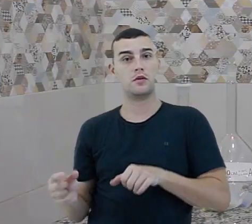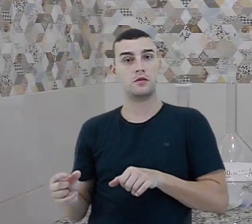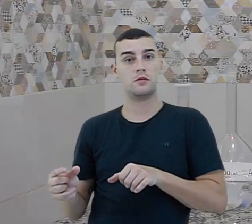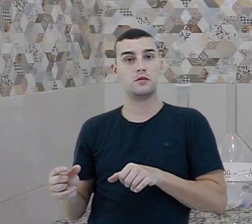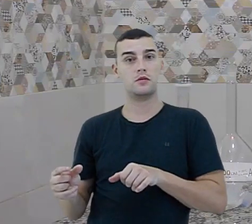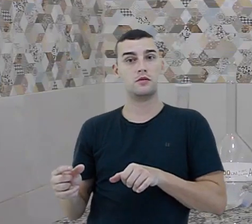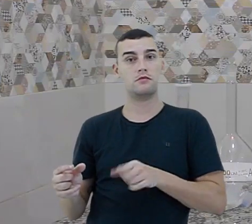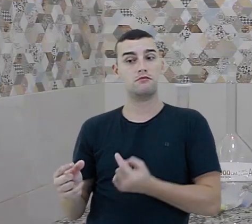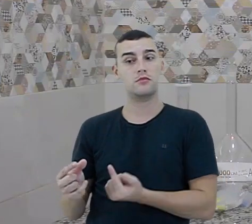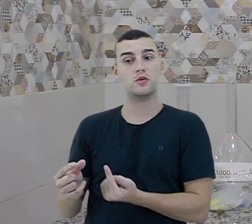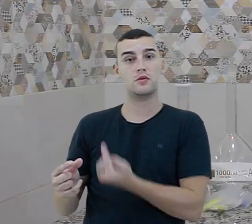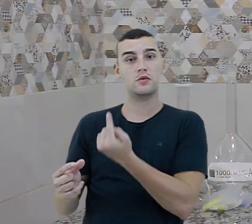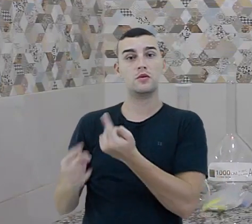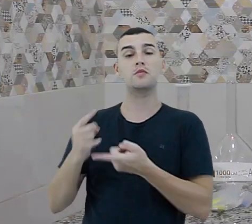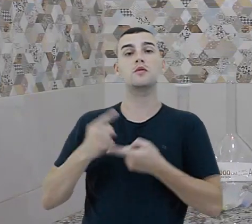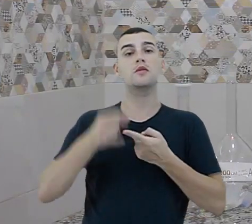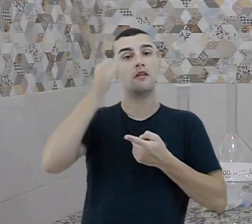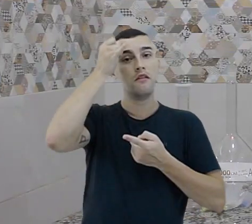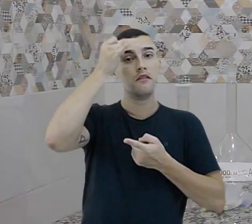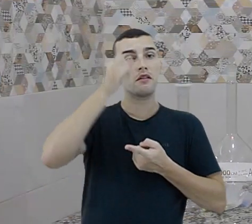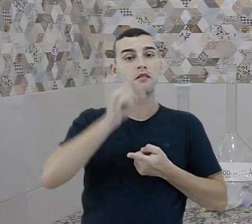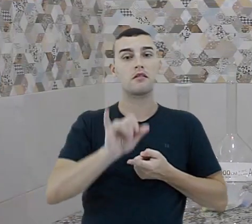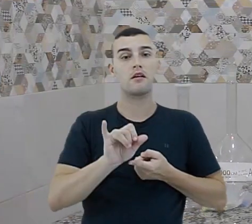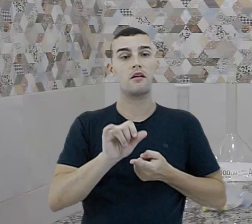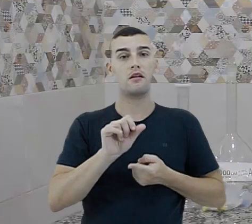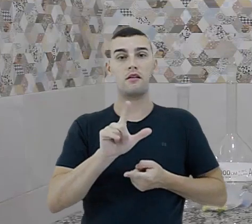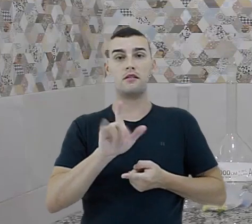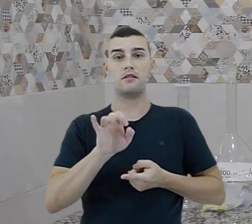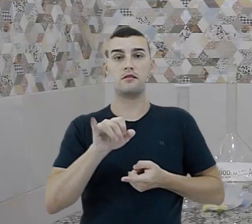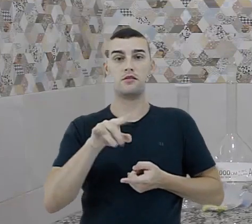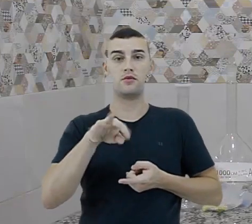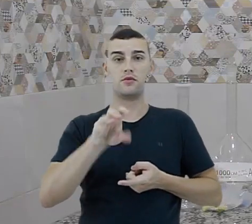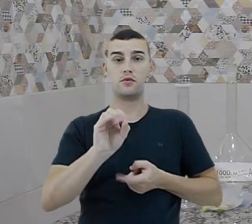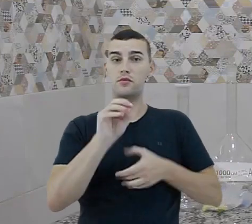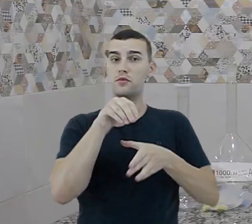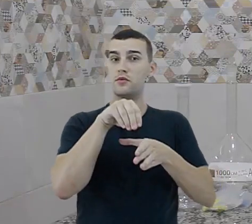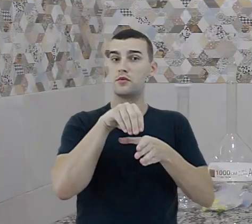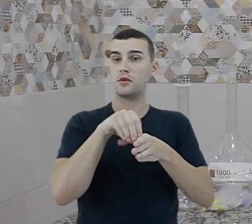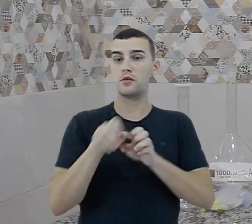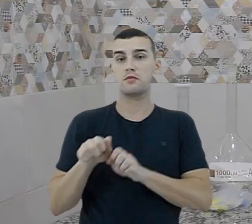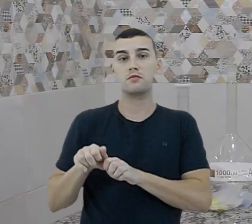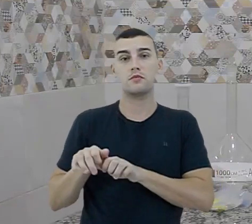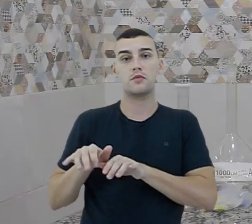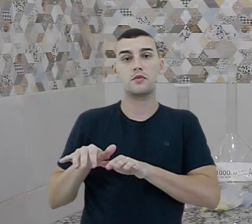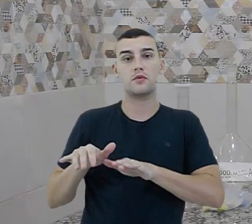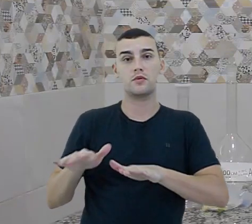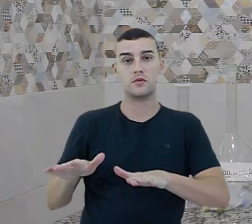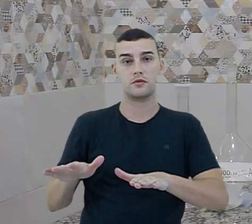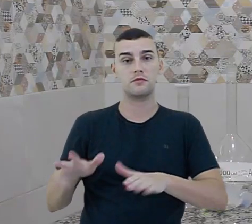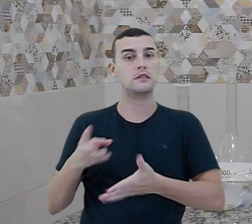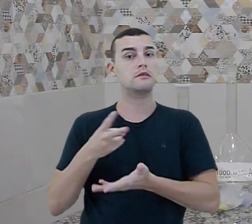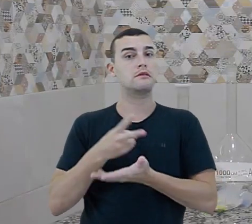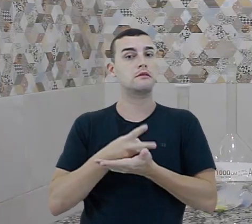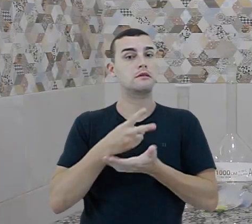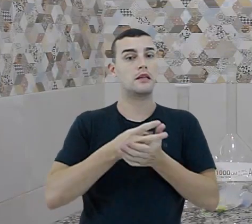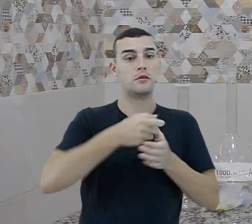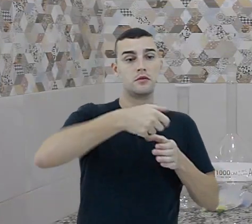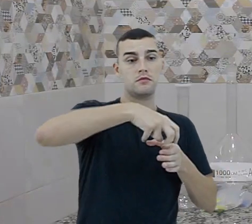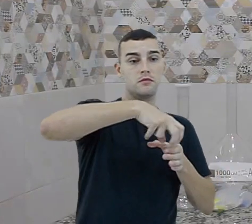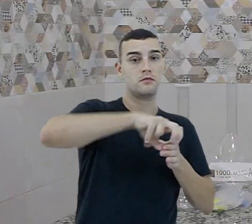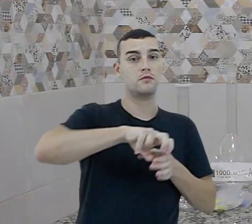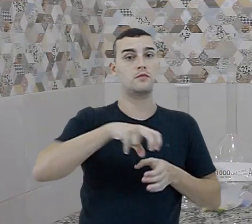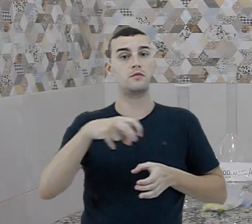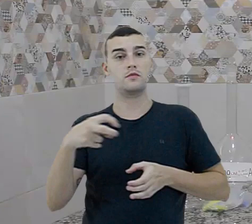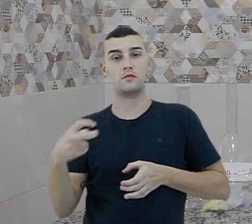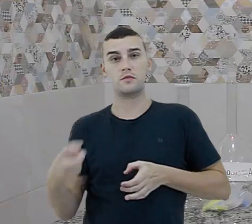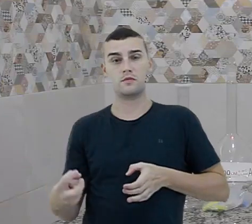abertura voltada para cima, para que não se escorra líquido na superfície. Então eu tirei, eu coloco com a abertura